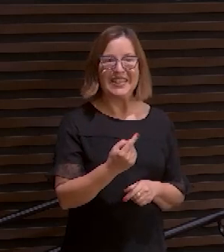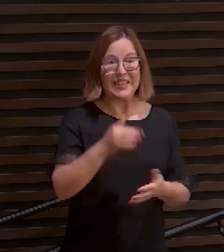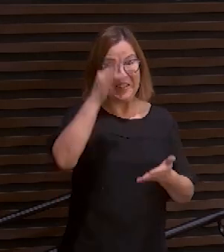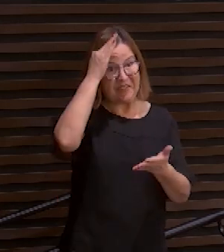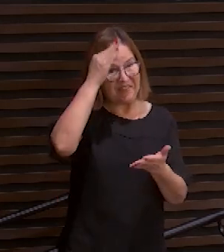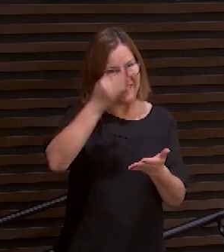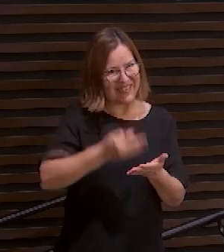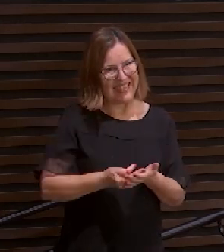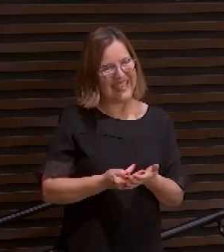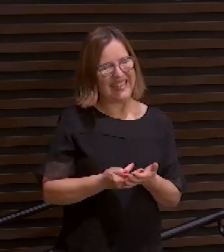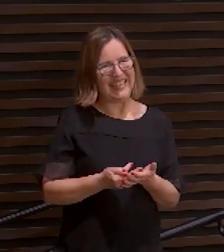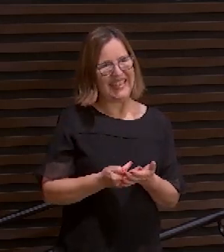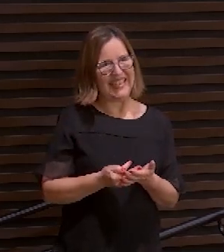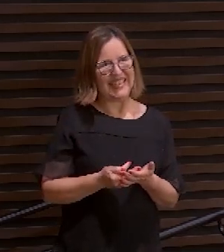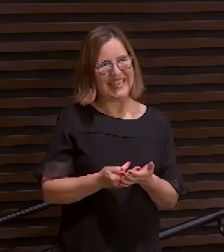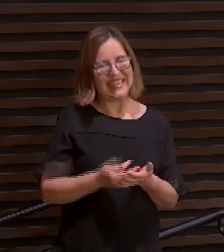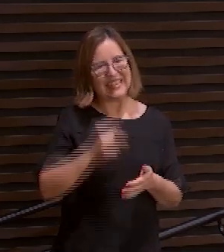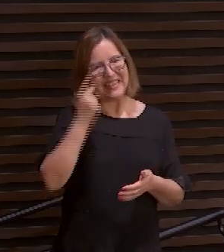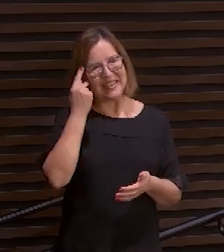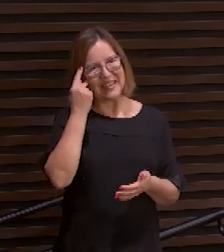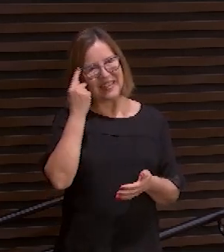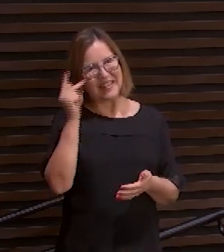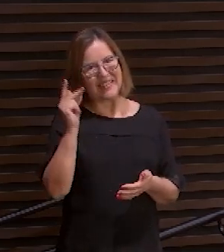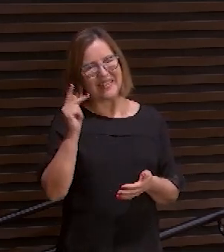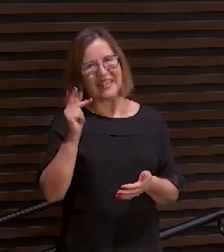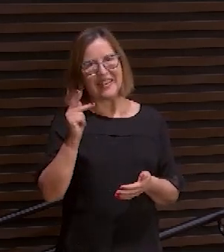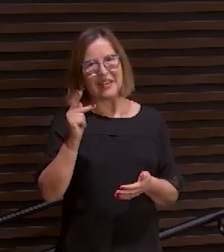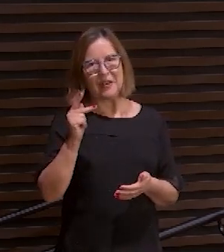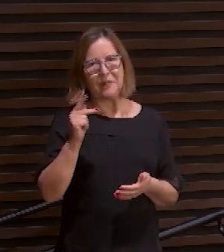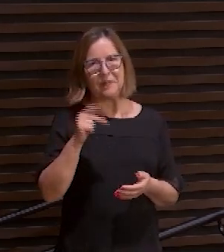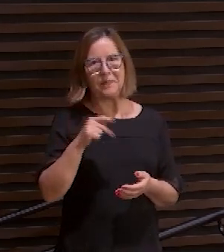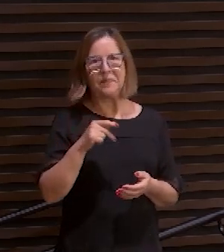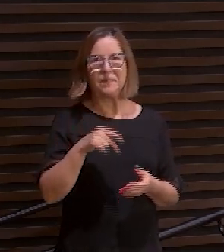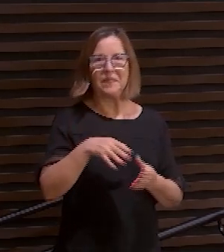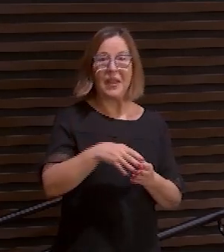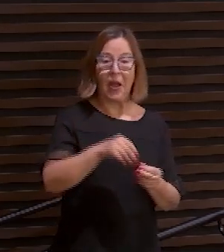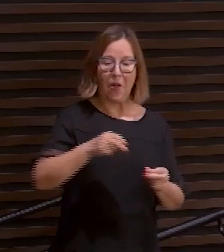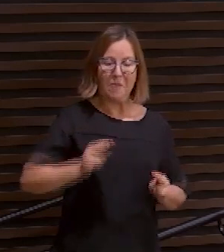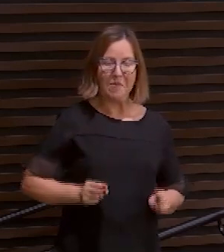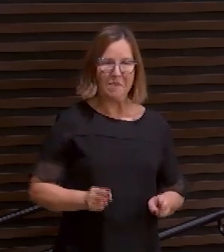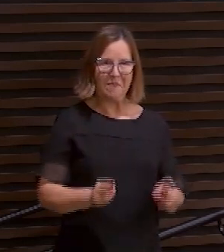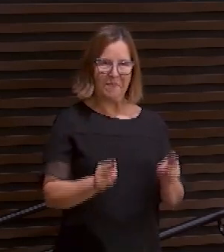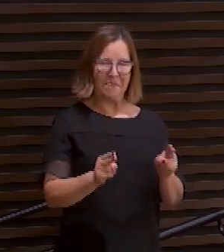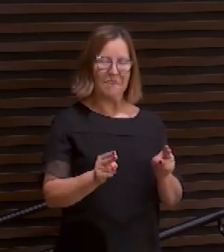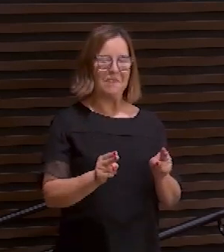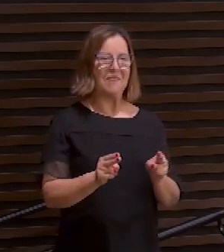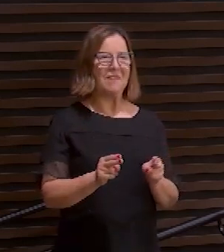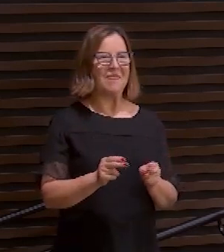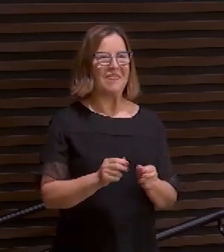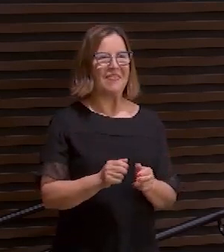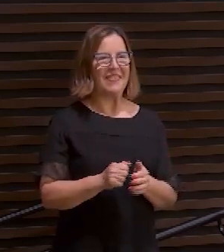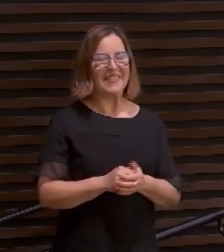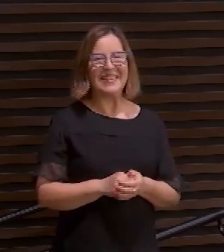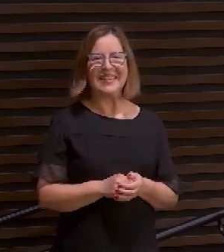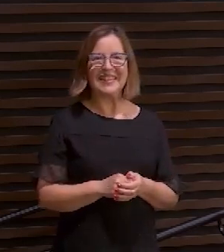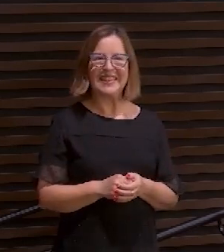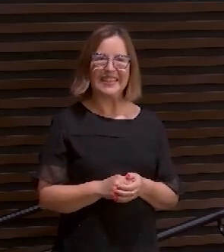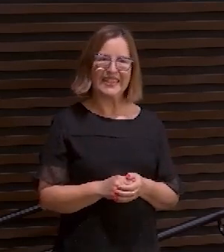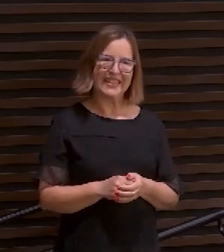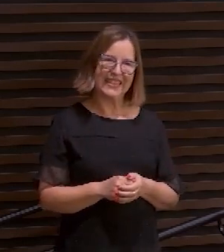fé para a conservação da alma. Aqui